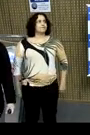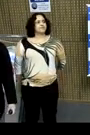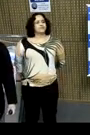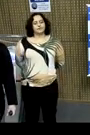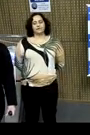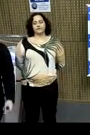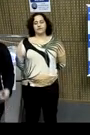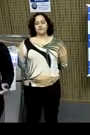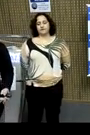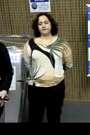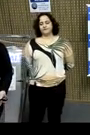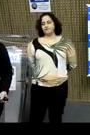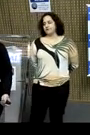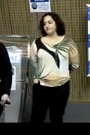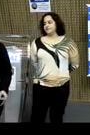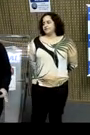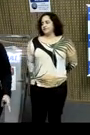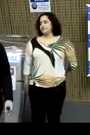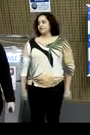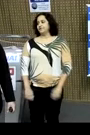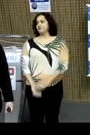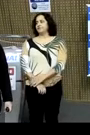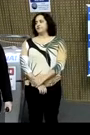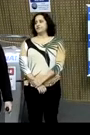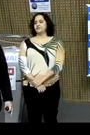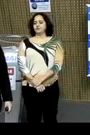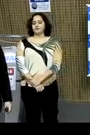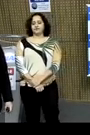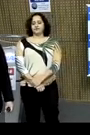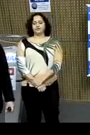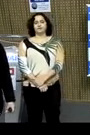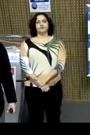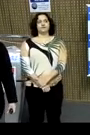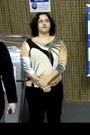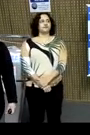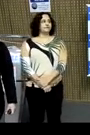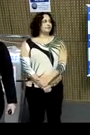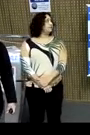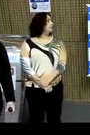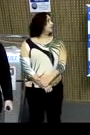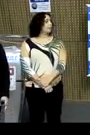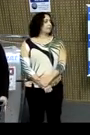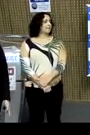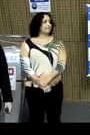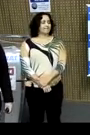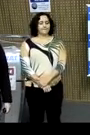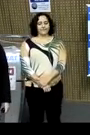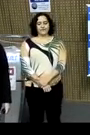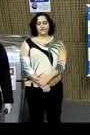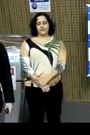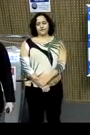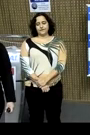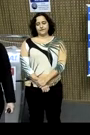profissional enfermeiro, no ano de 2020, tivemos aqui 20% dessas visitas. Com relação ao primeiro